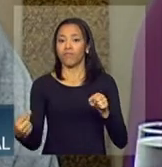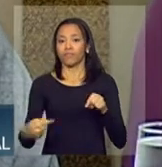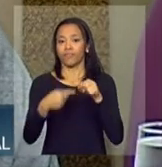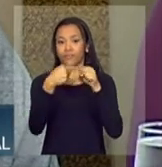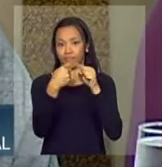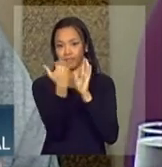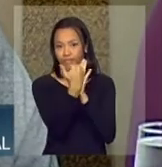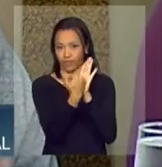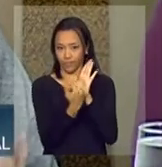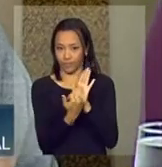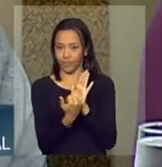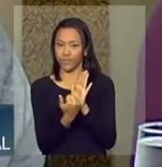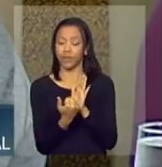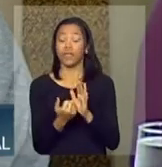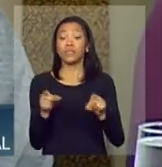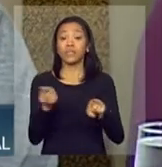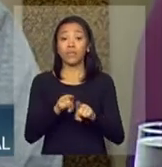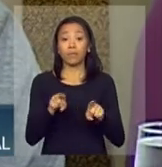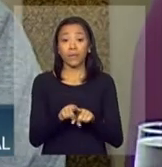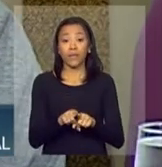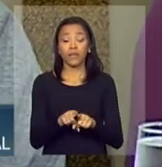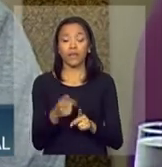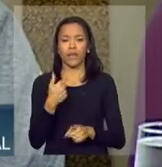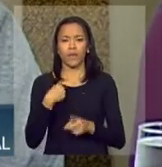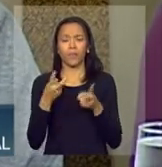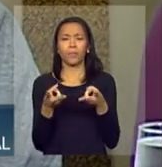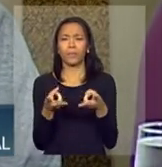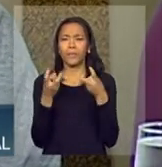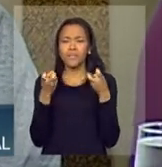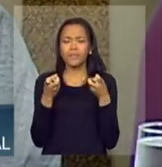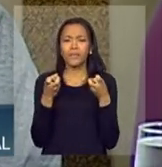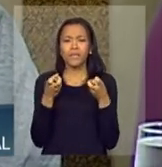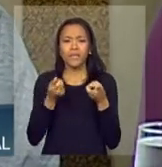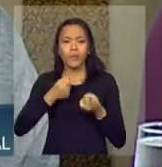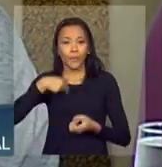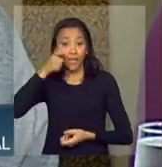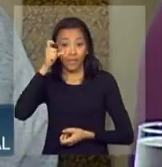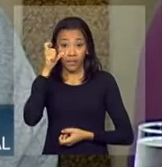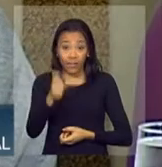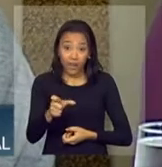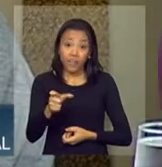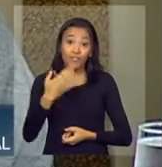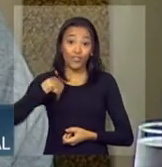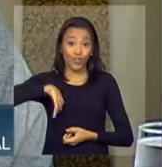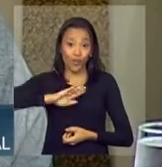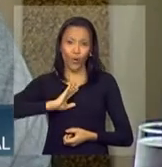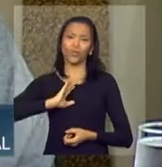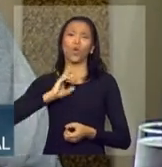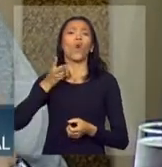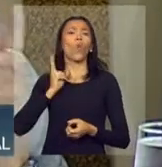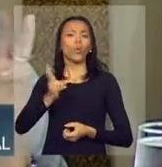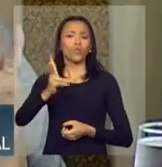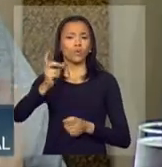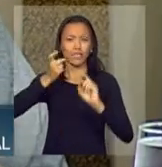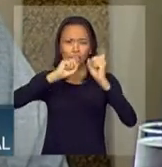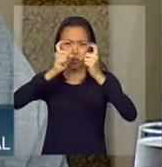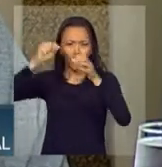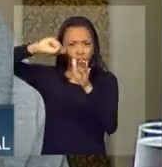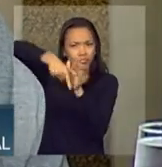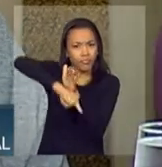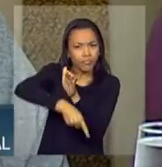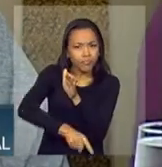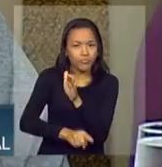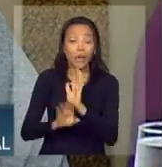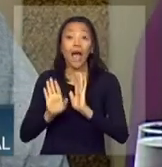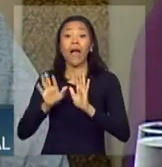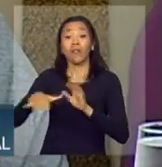E observei que também foi visto com interesse essa ideia nossa de aprofundar o debate a partir dos biomas, né?